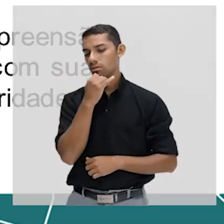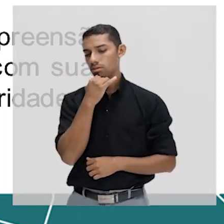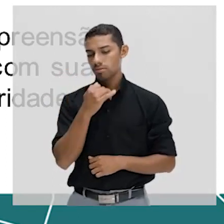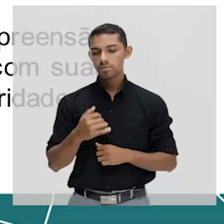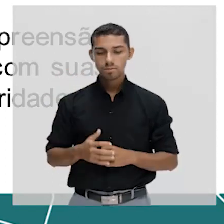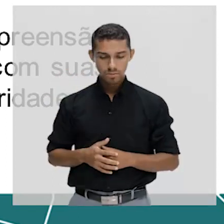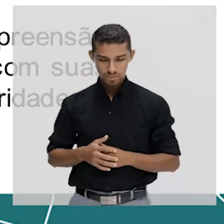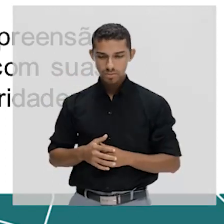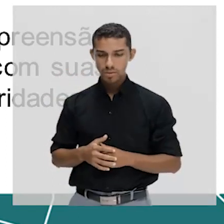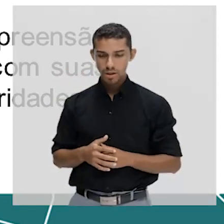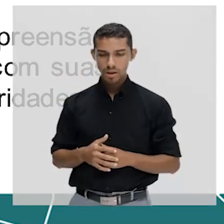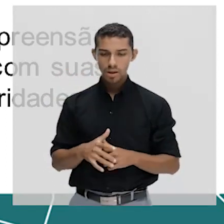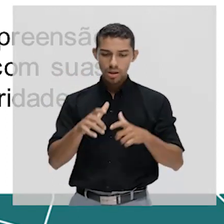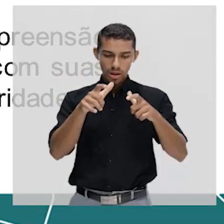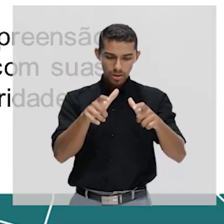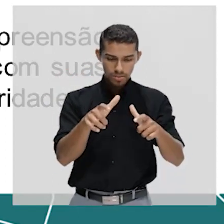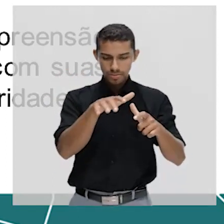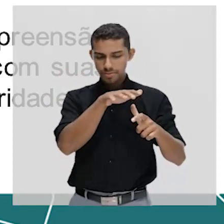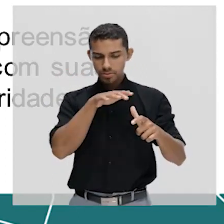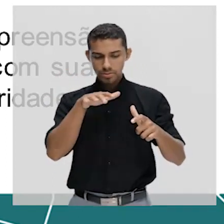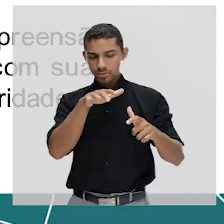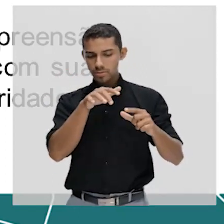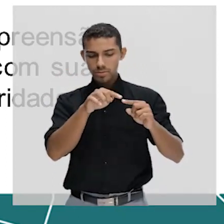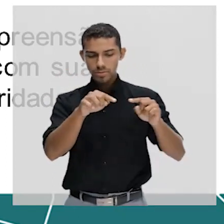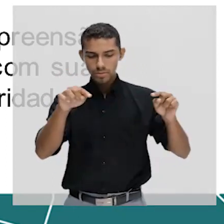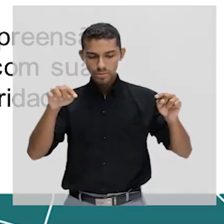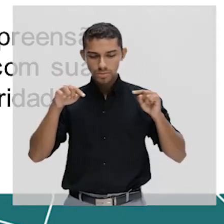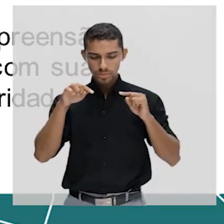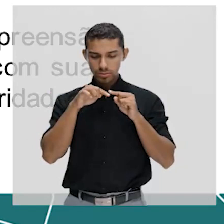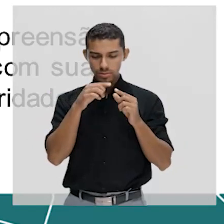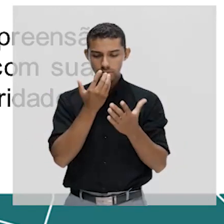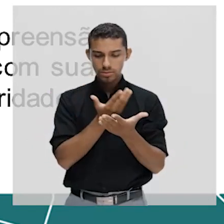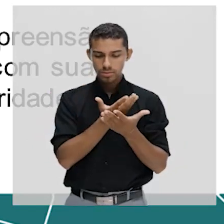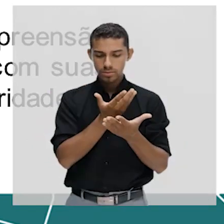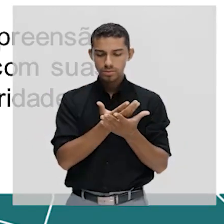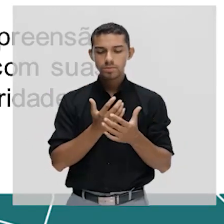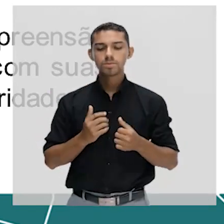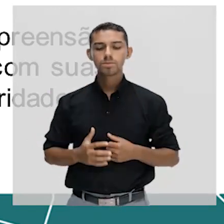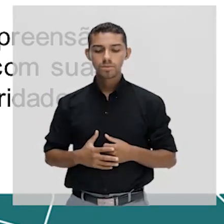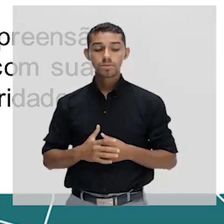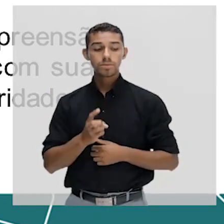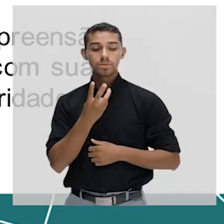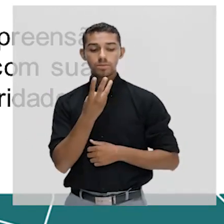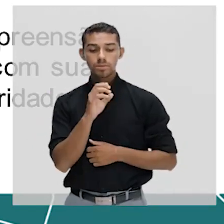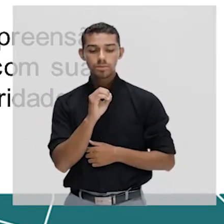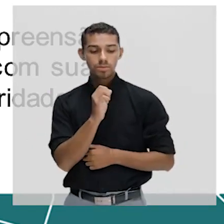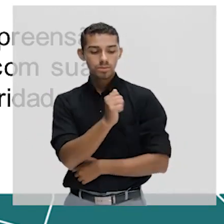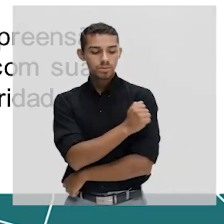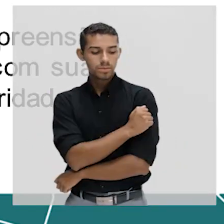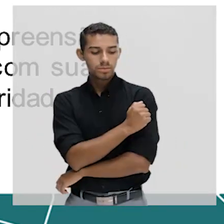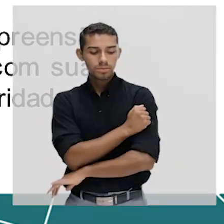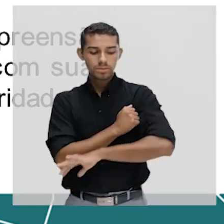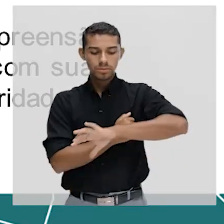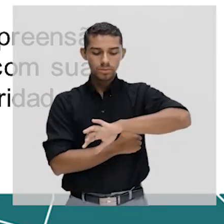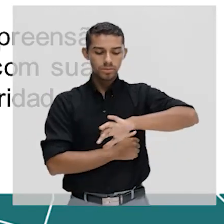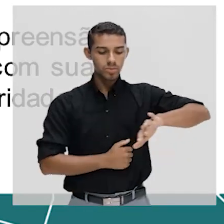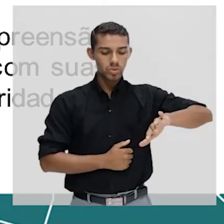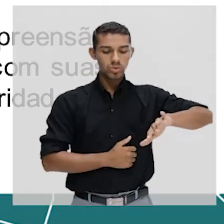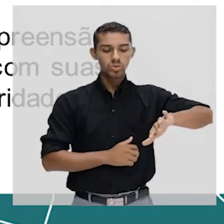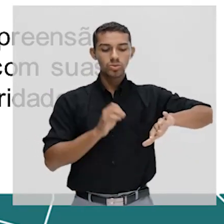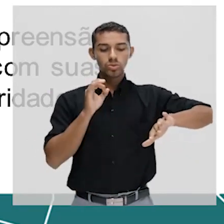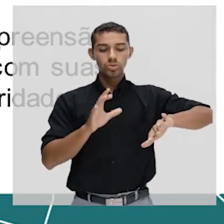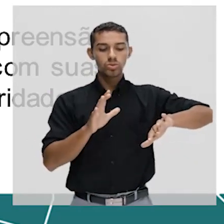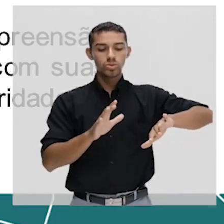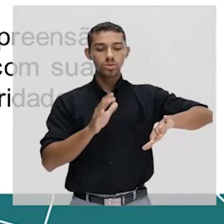exemplo, a própria sala de aula que eu te dei o exemplo de território. Imagina eu chego na sala de aula e falo, olha, nós temos aqui 30 alunos, eu quero que fique para cá, desse lado aqui,